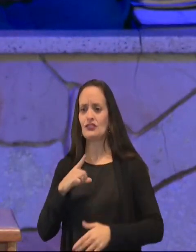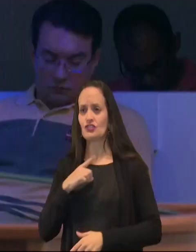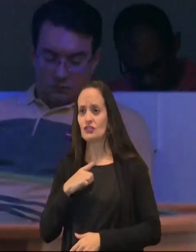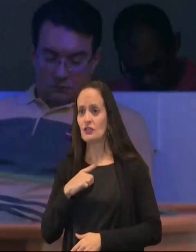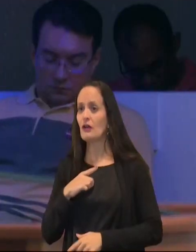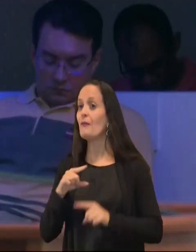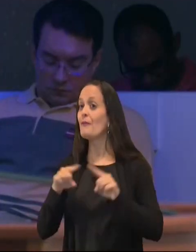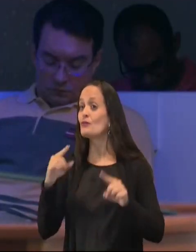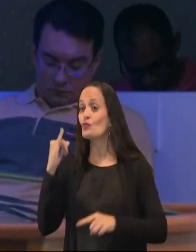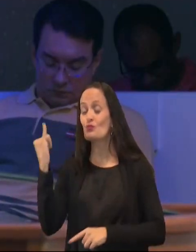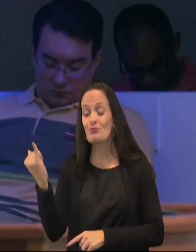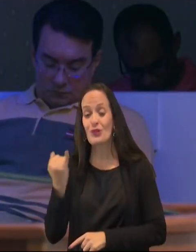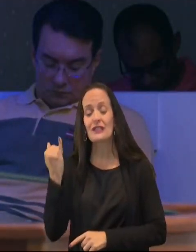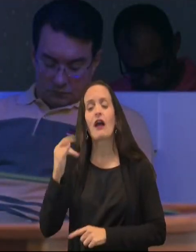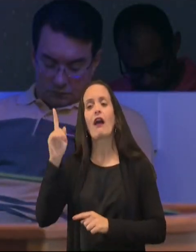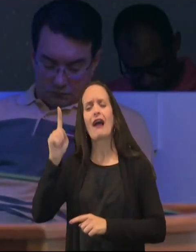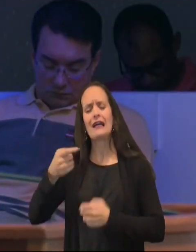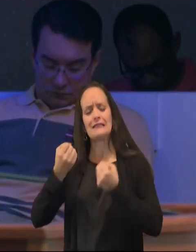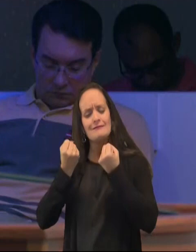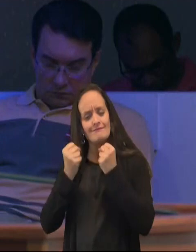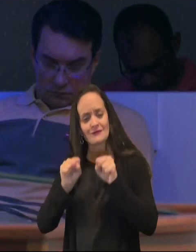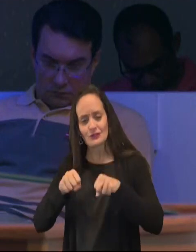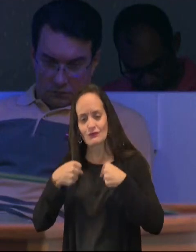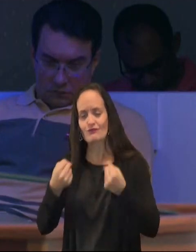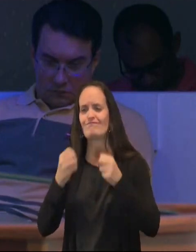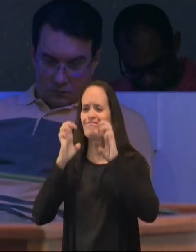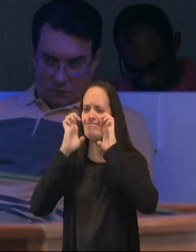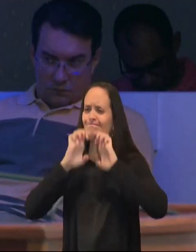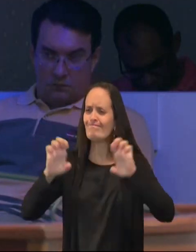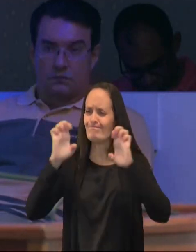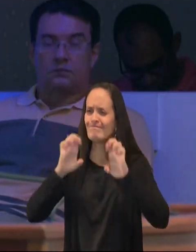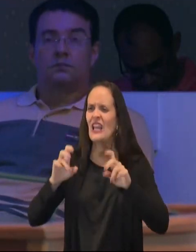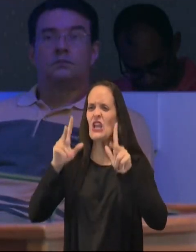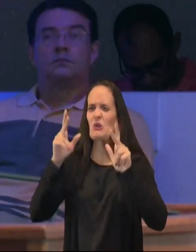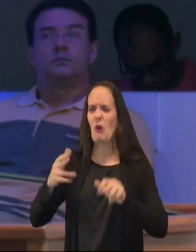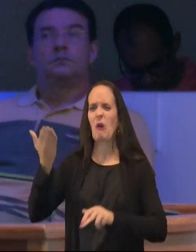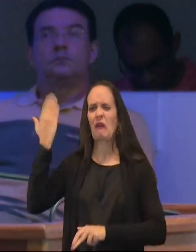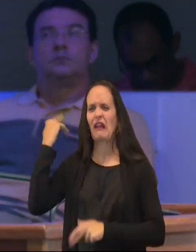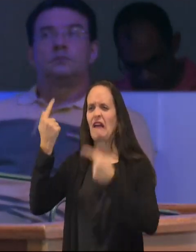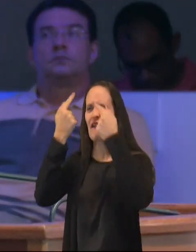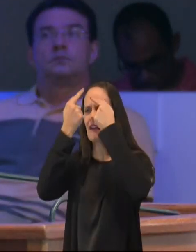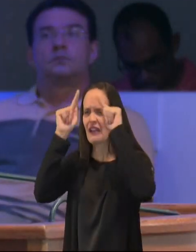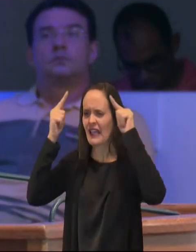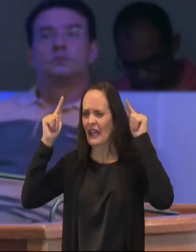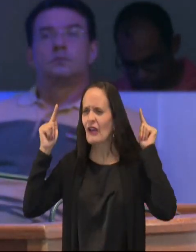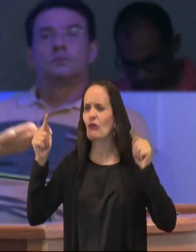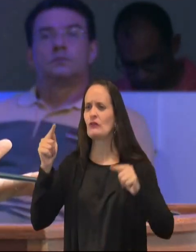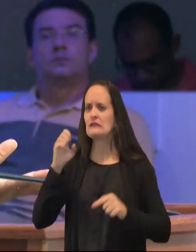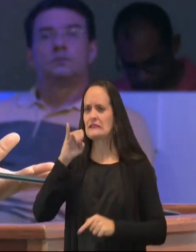empregado pelo grego, principalmente no momento da alta cultura grega, porque todos os que